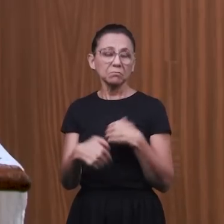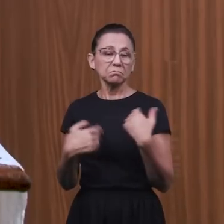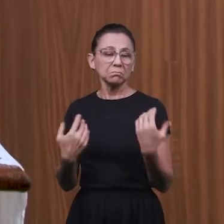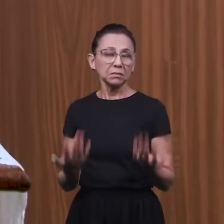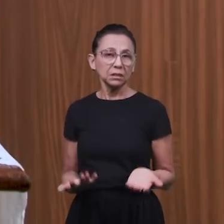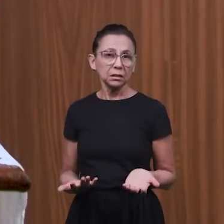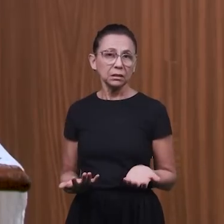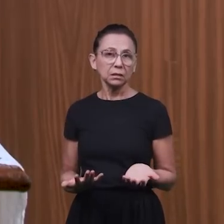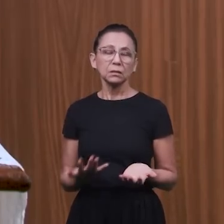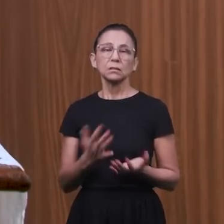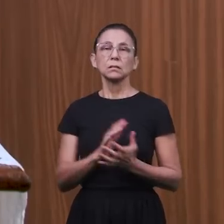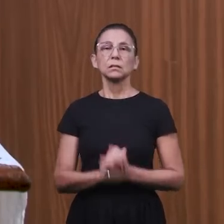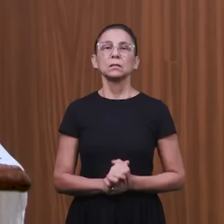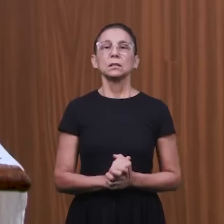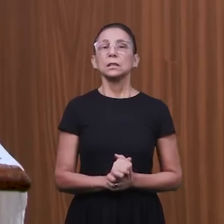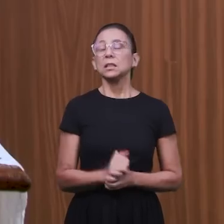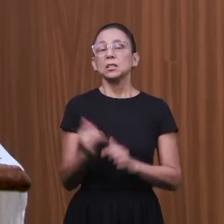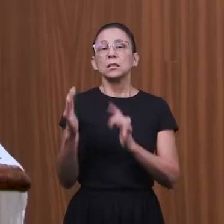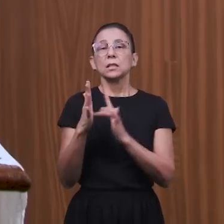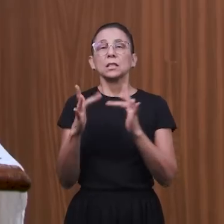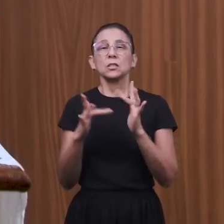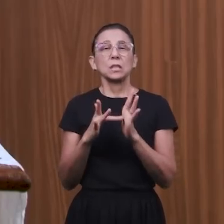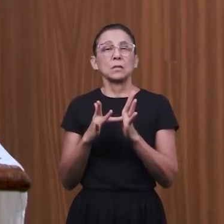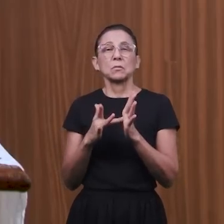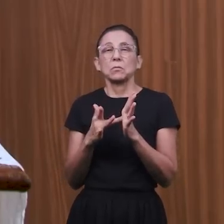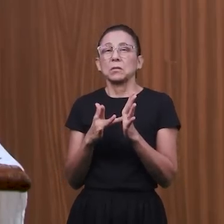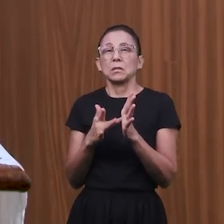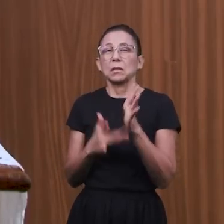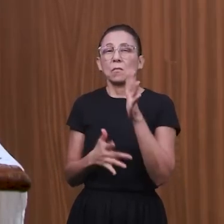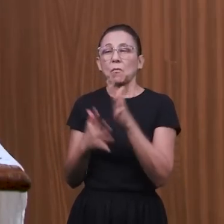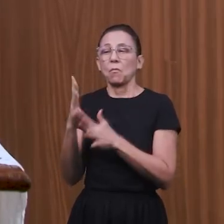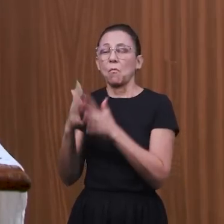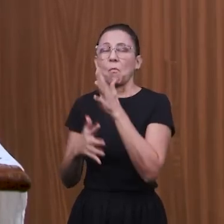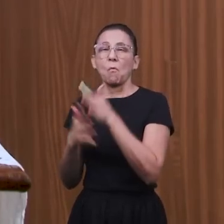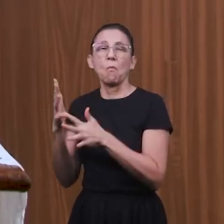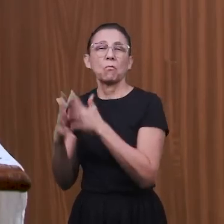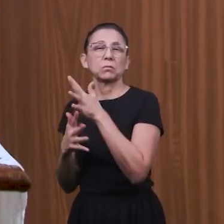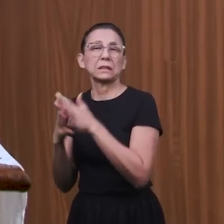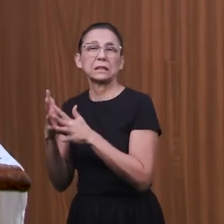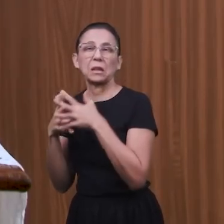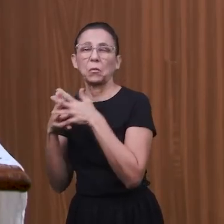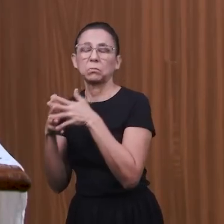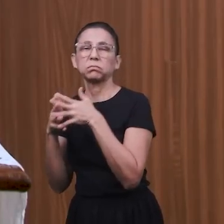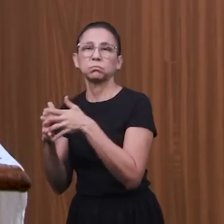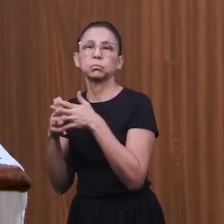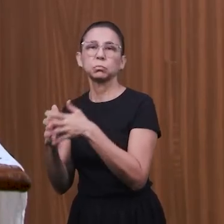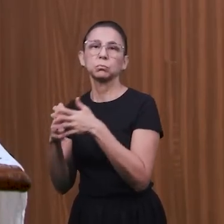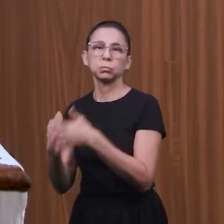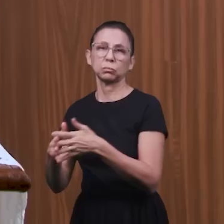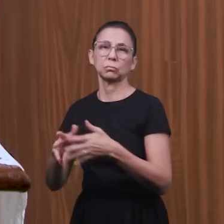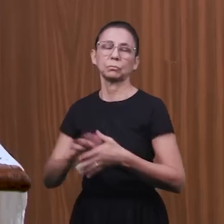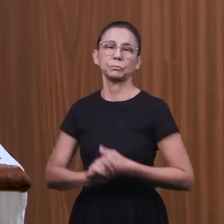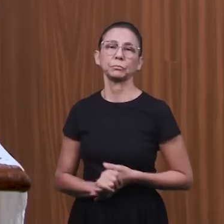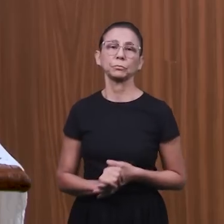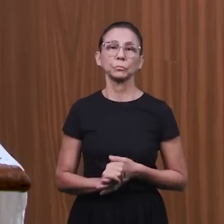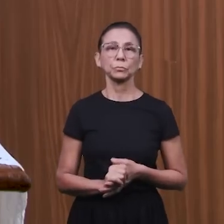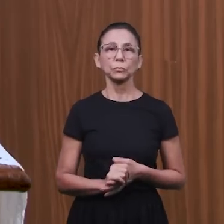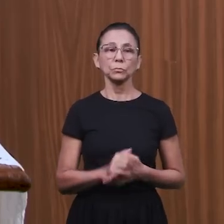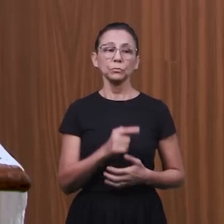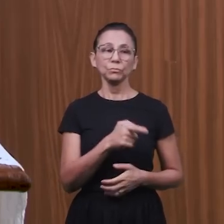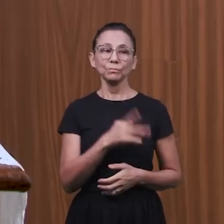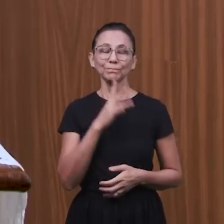incomodavam profundamente, justamente pela incapacidade deles de compreender, ou seja, eles